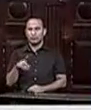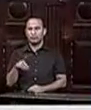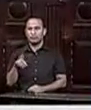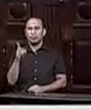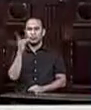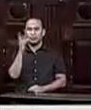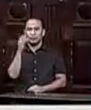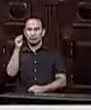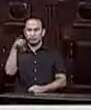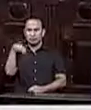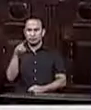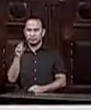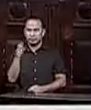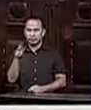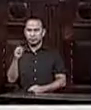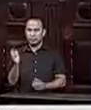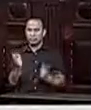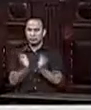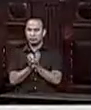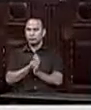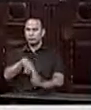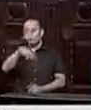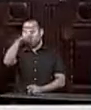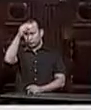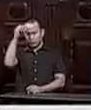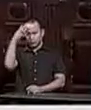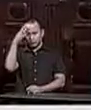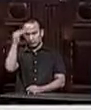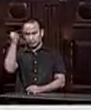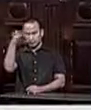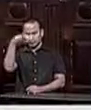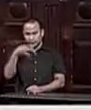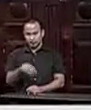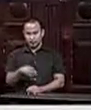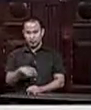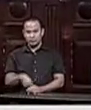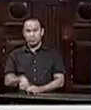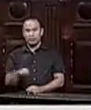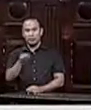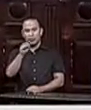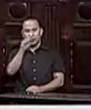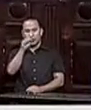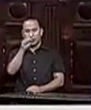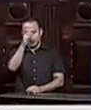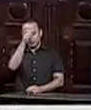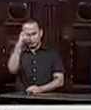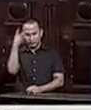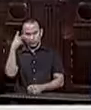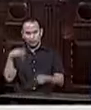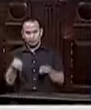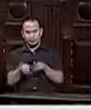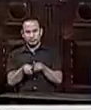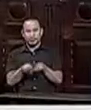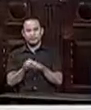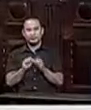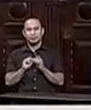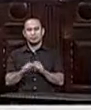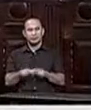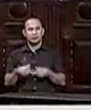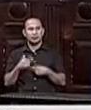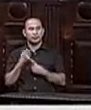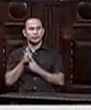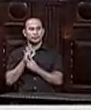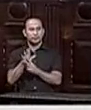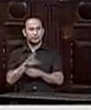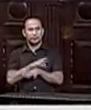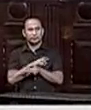André Correia, do Ministério Público, sabendo eu que certamente a Prefeitura também se fará representar e vários